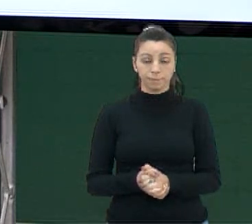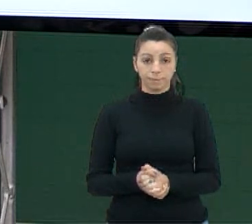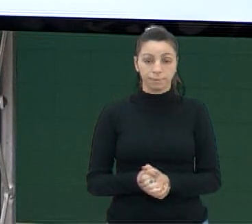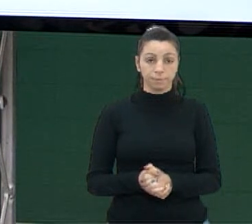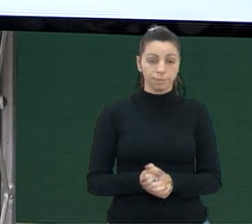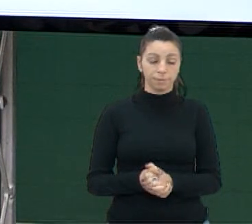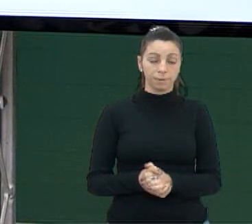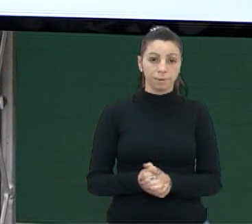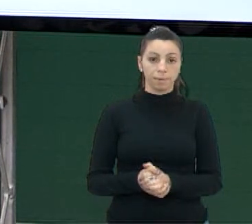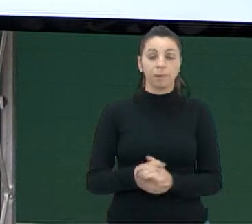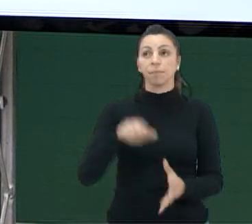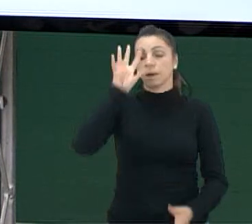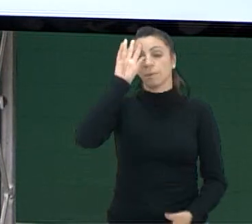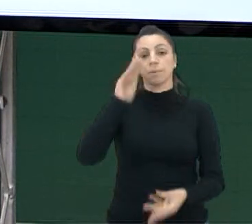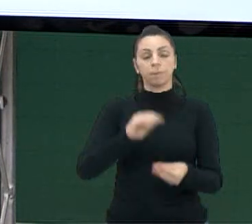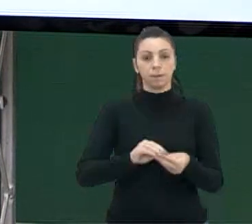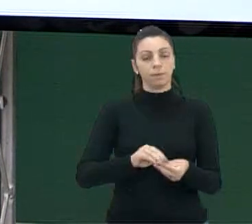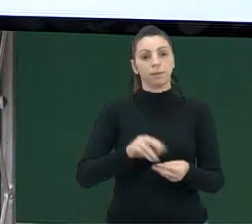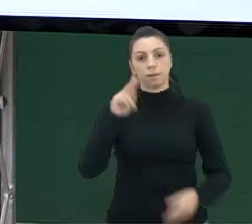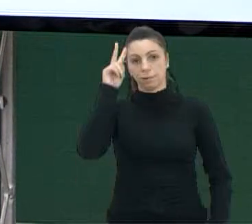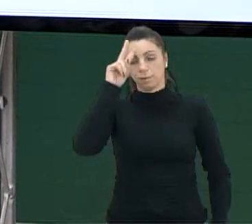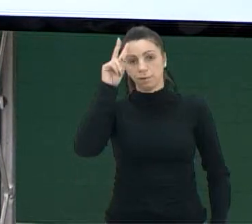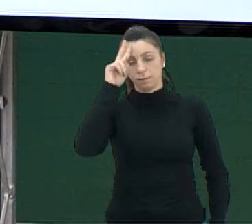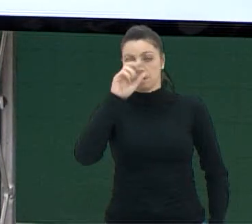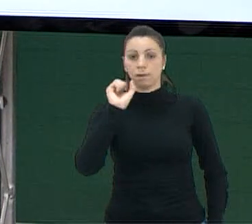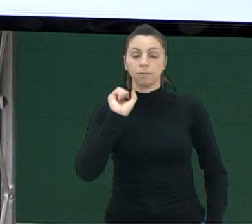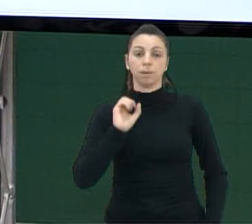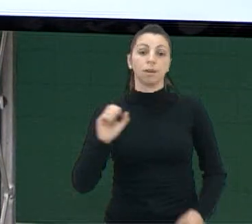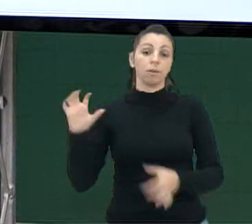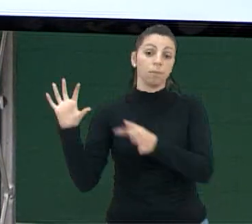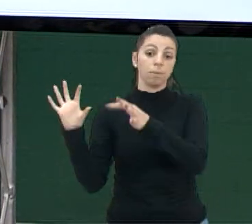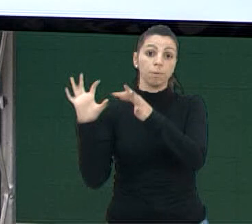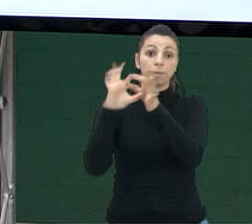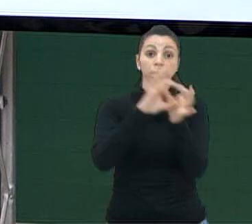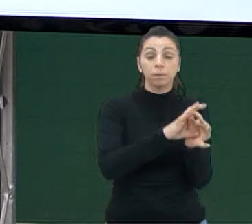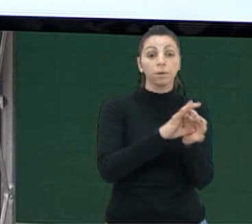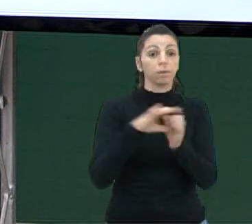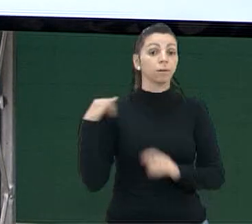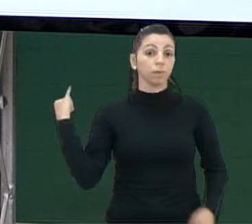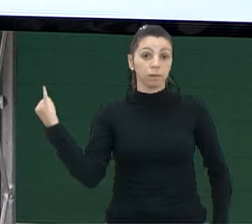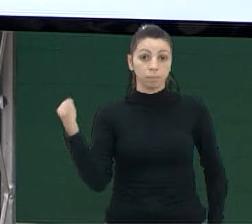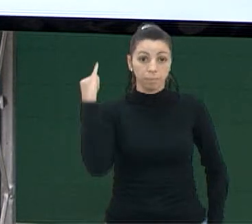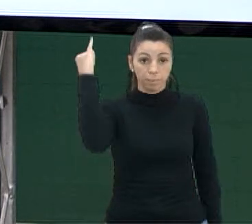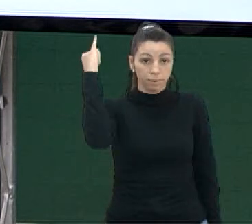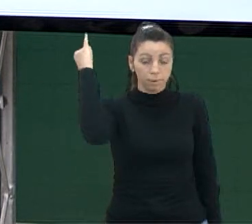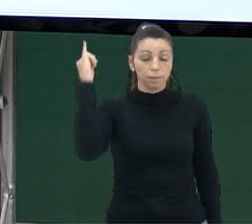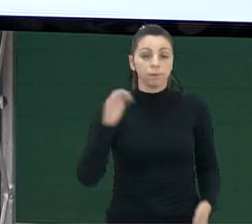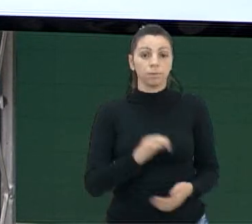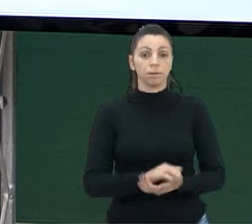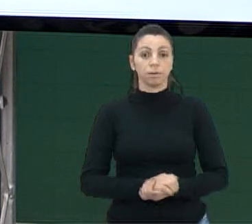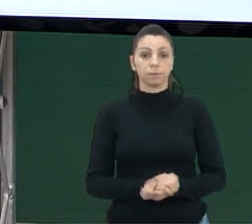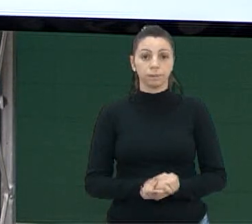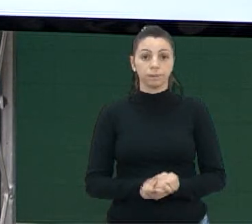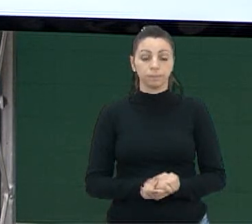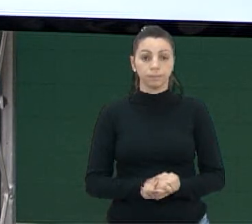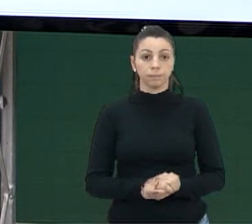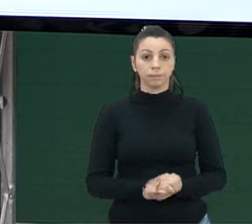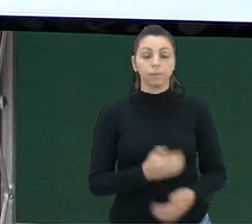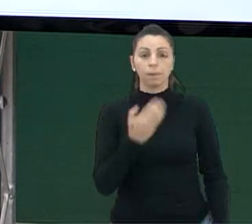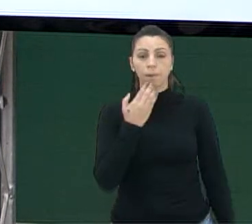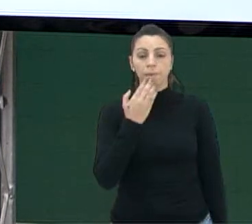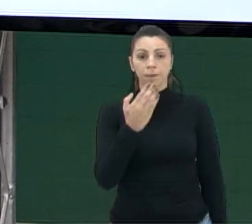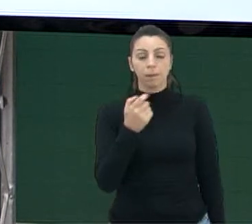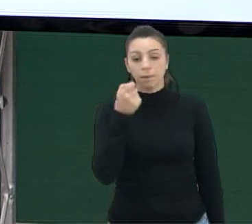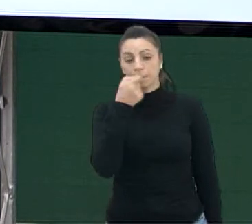para se entender essas histórias, às vezes o contexto é bem importante, né? Mas antes, agora que eu lembrei que eu tinha pedido uma última coisa, tem